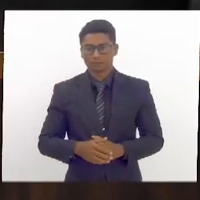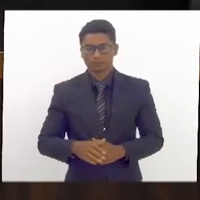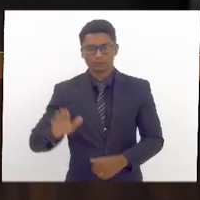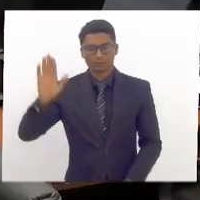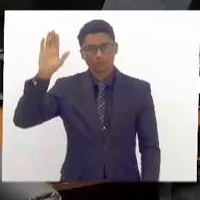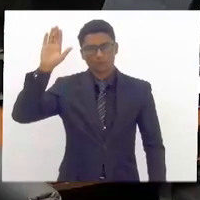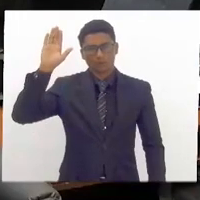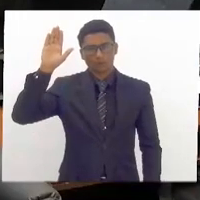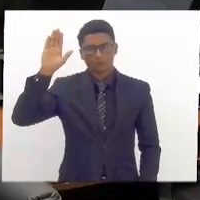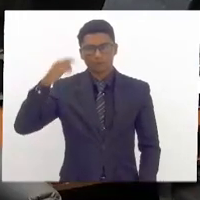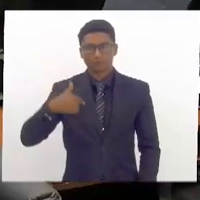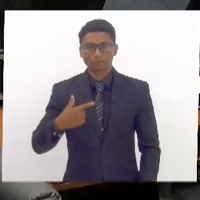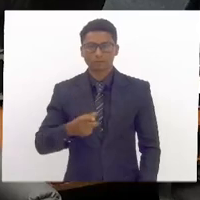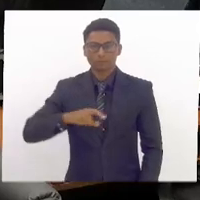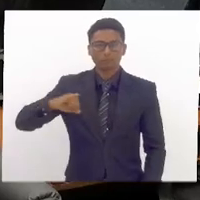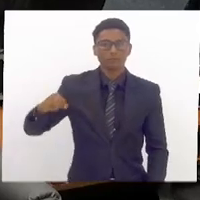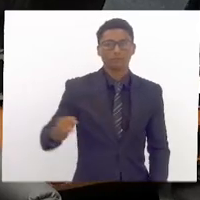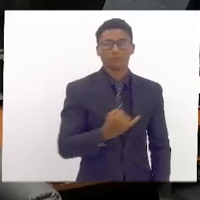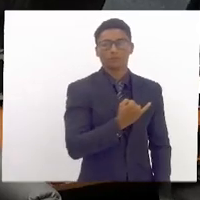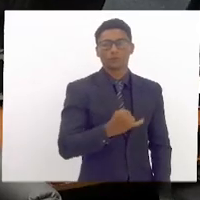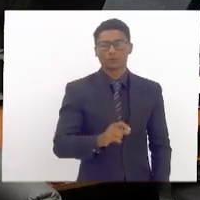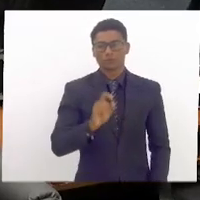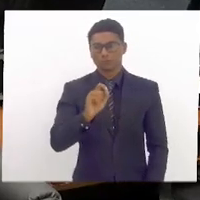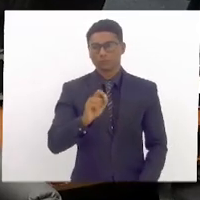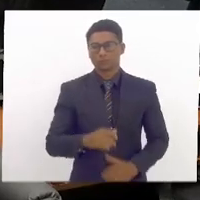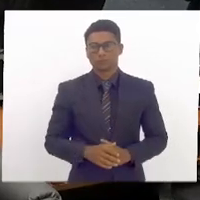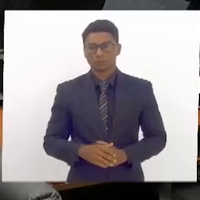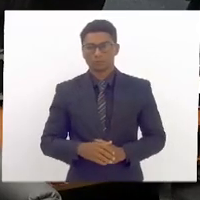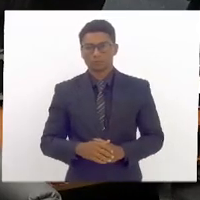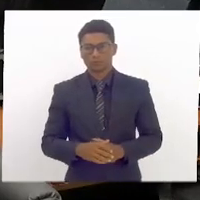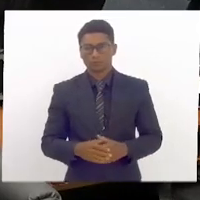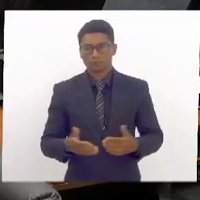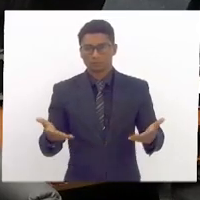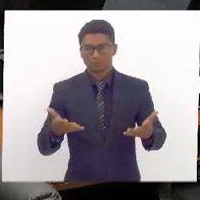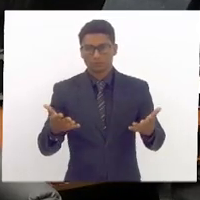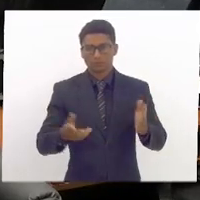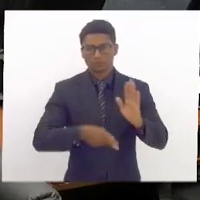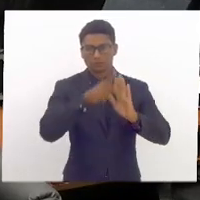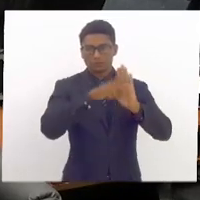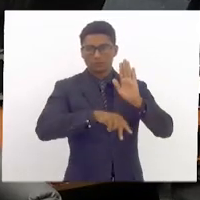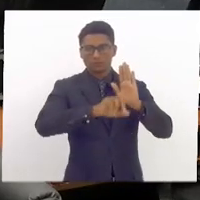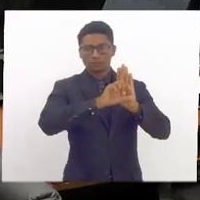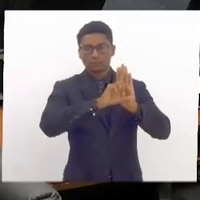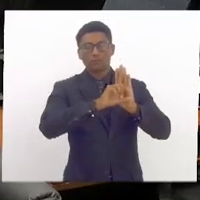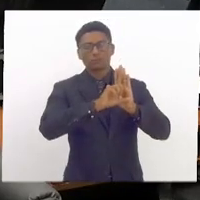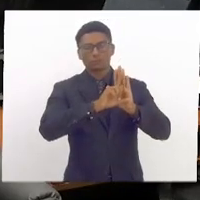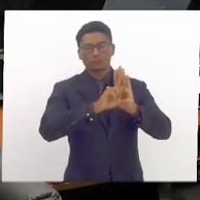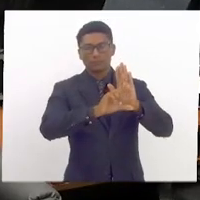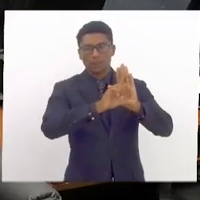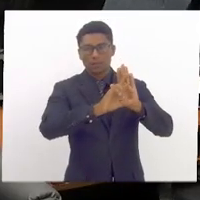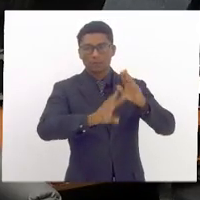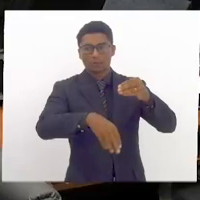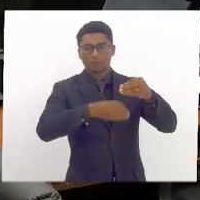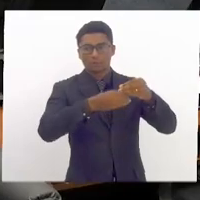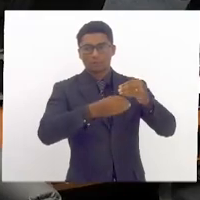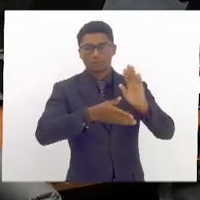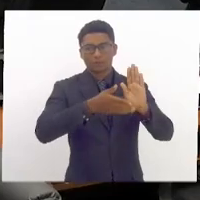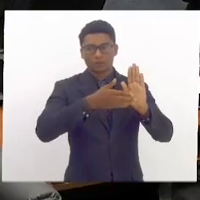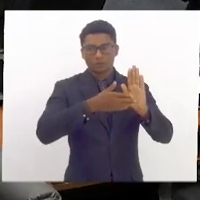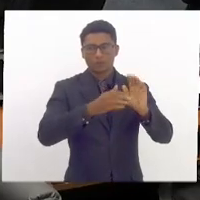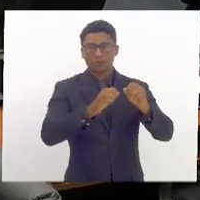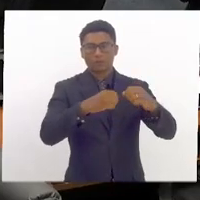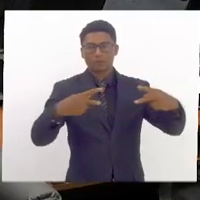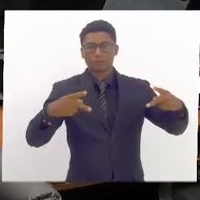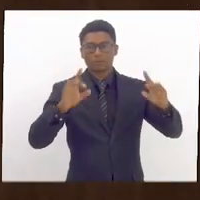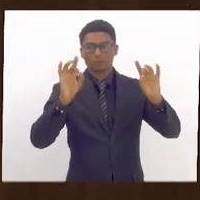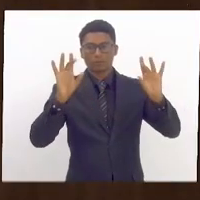Só queria aproveitar a ocasião, deputada Tia Ju, que acabamos de discutir esse projeto de lei complementar sobre proposta de aposentadoria